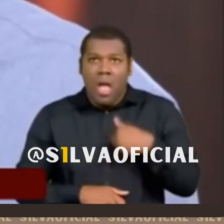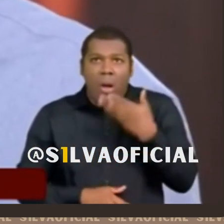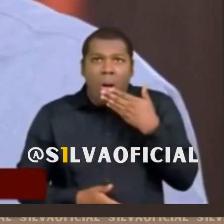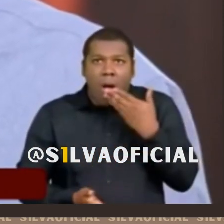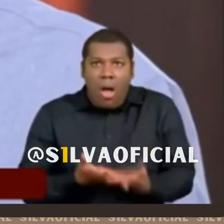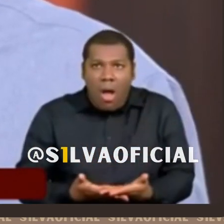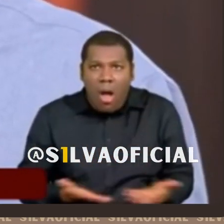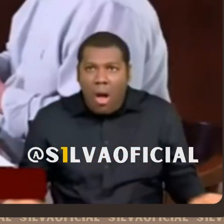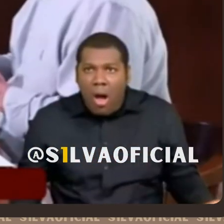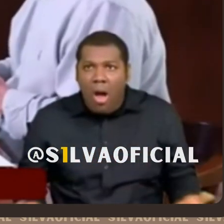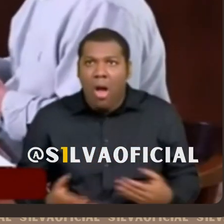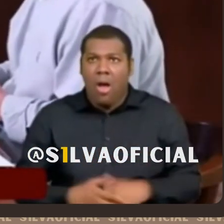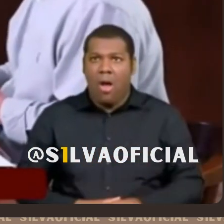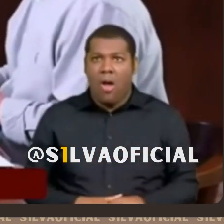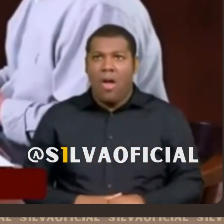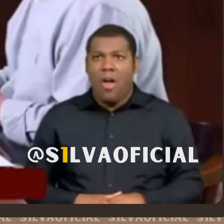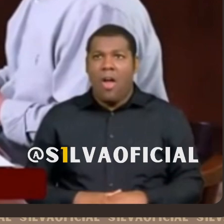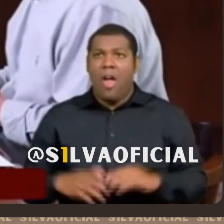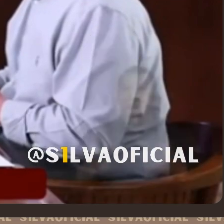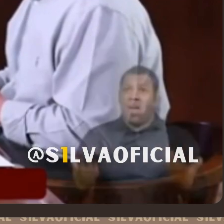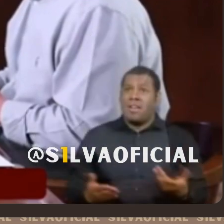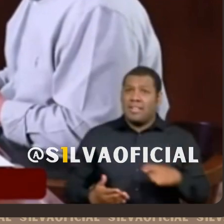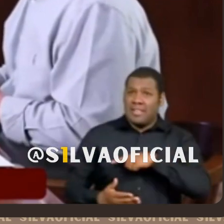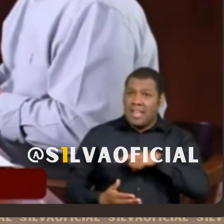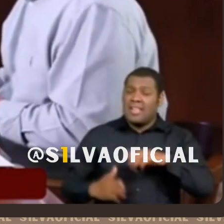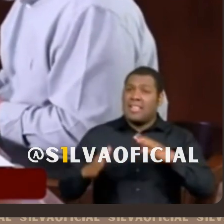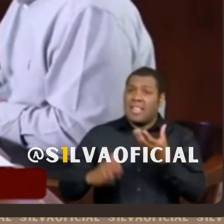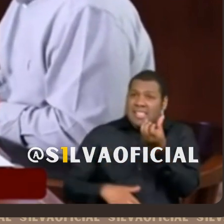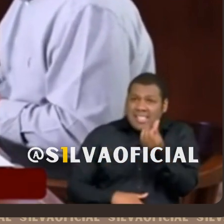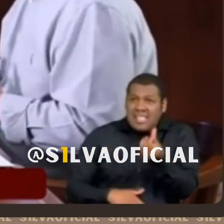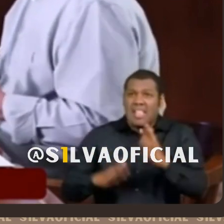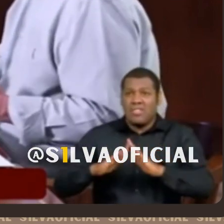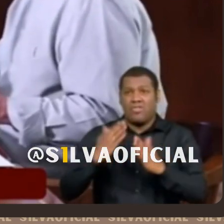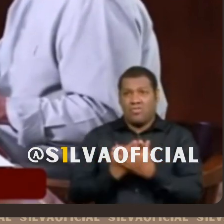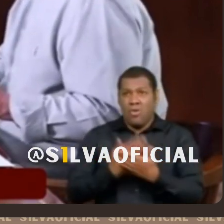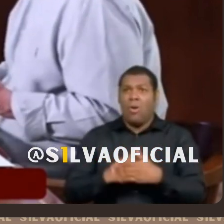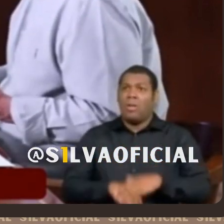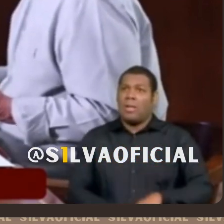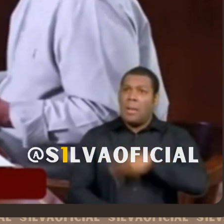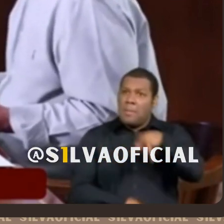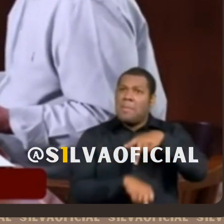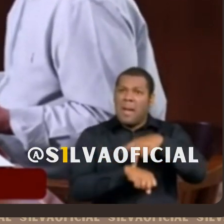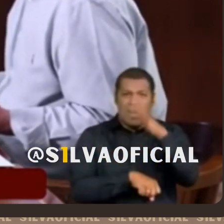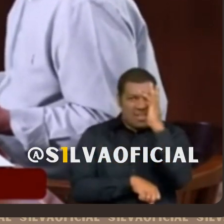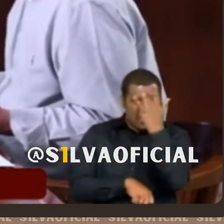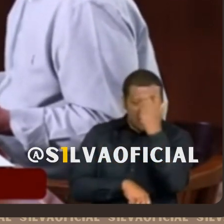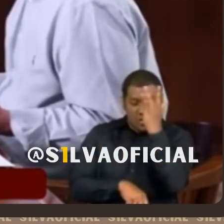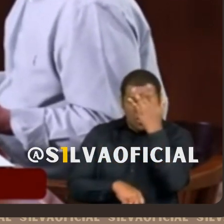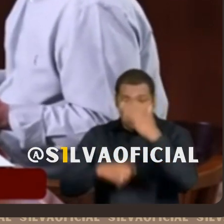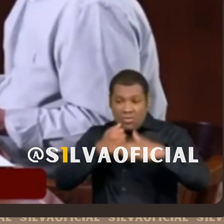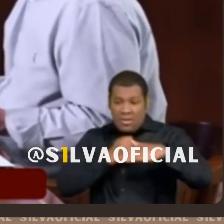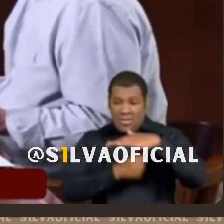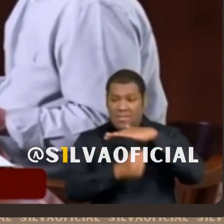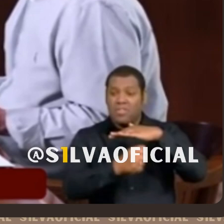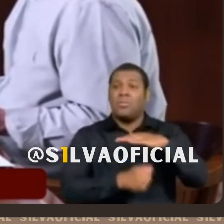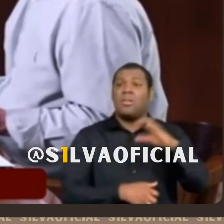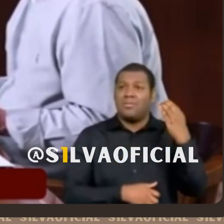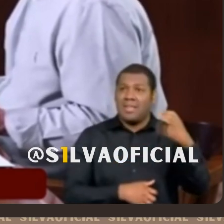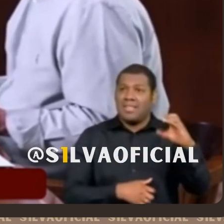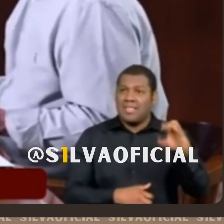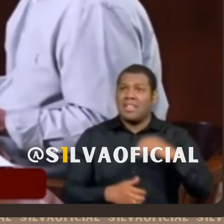seis escolas, porque eles investem muito em ciência. Sim. Eles investem muito. E é uma coisa que nós precisamos fazer aqui no Brasil, porque nós também